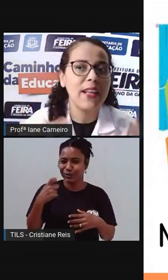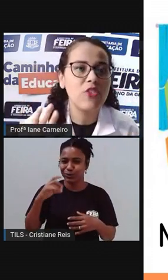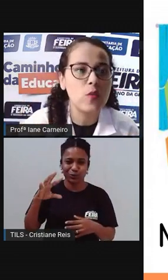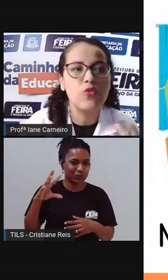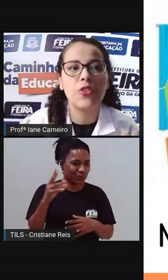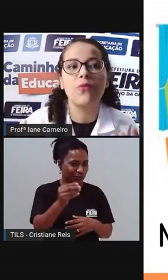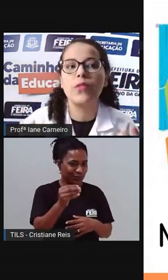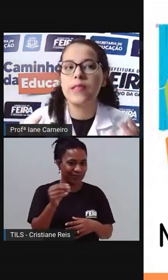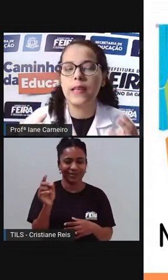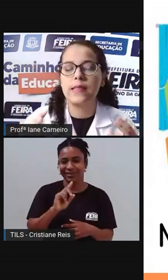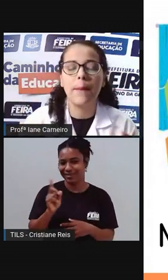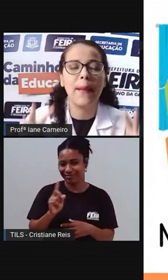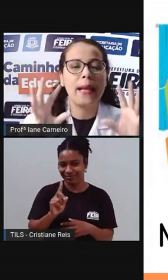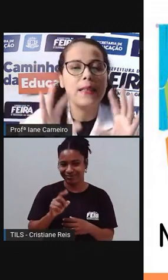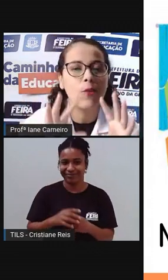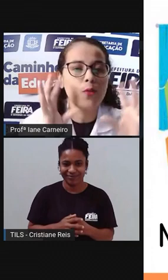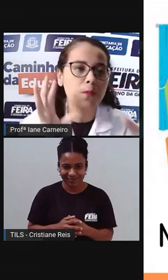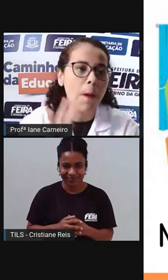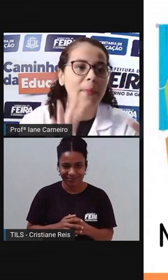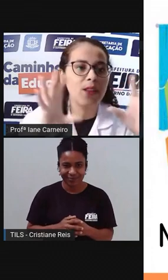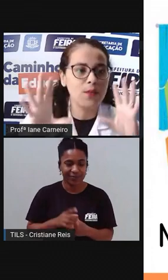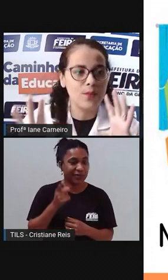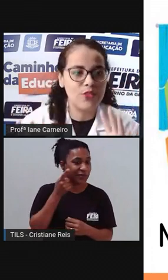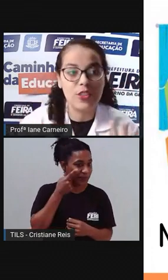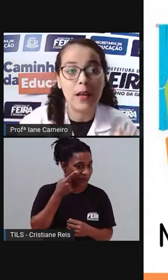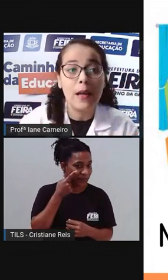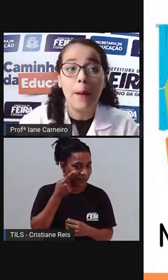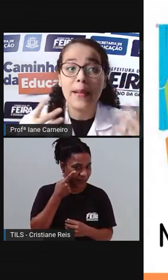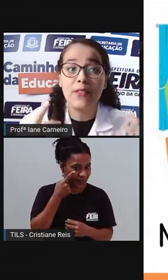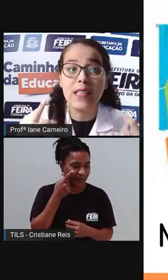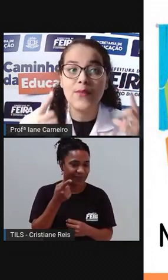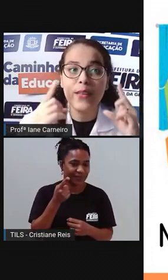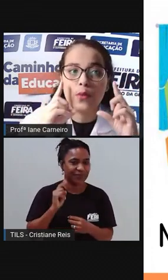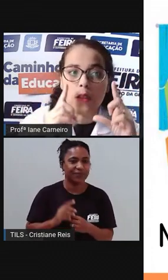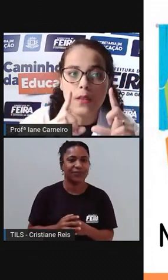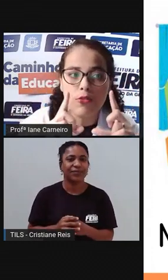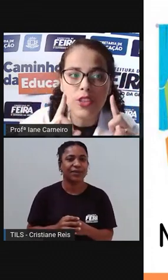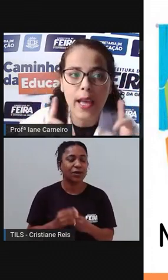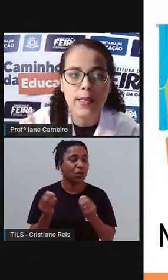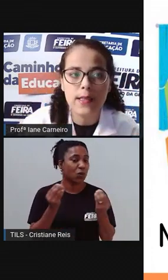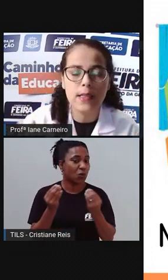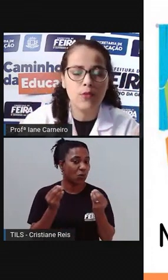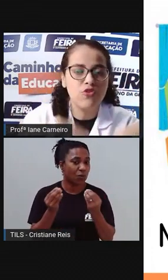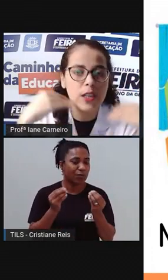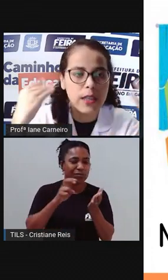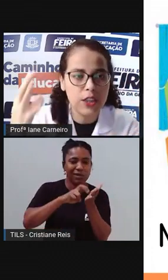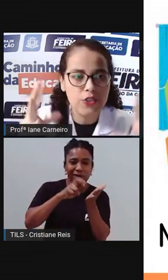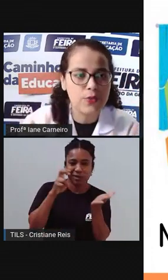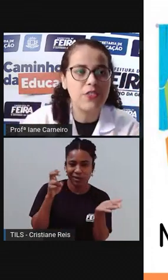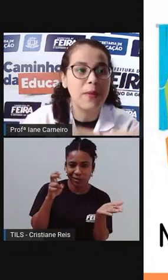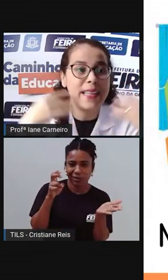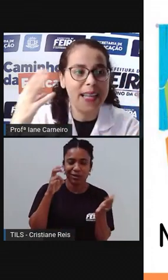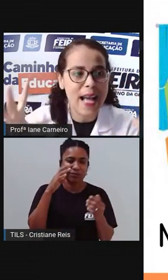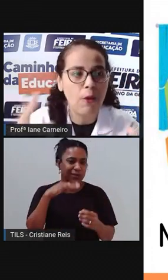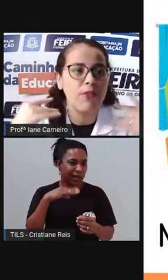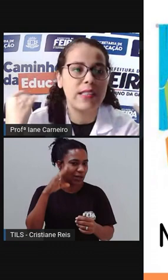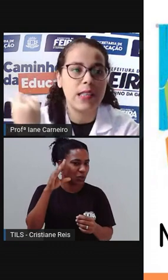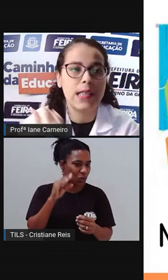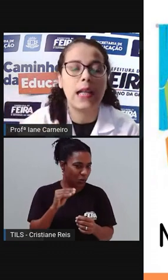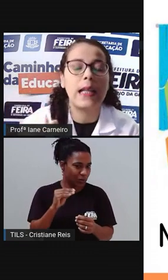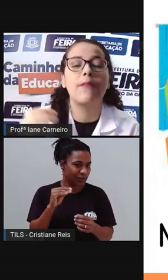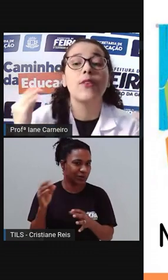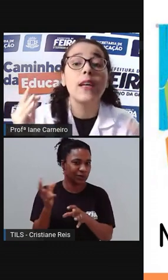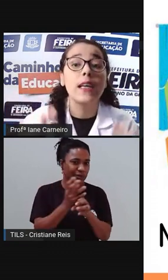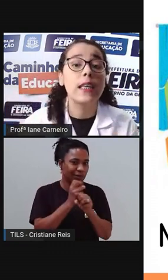a Pro vai discutir com vocês, né? Pegando alguns momentos do dia para vocês verem o tanto de resíduo, de lixo, né, de material que vai